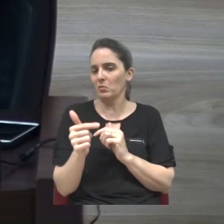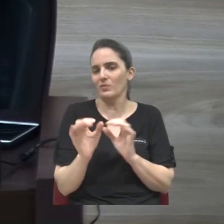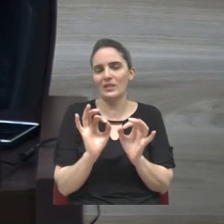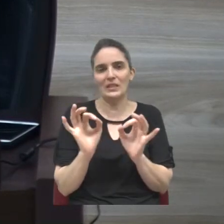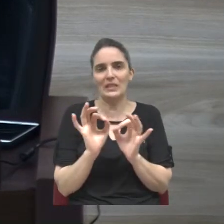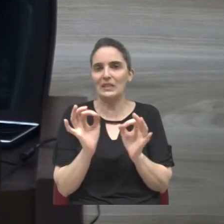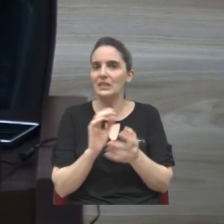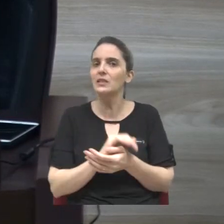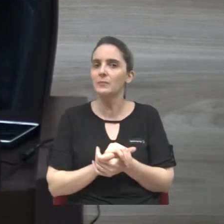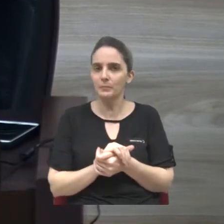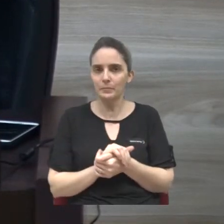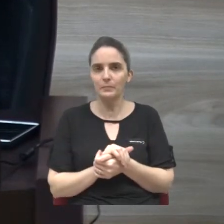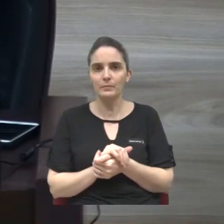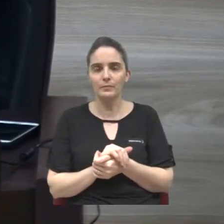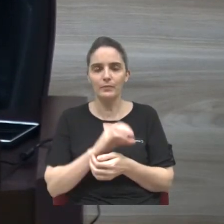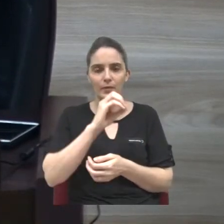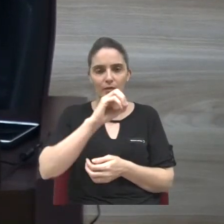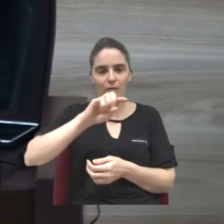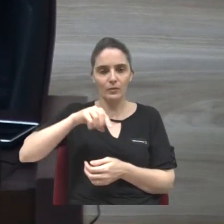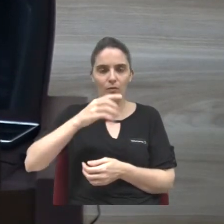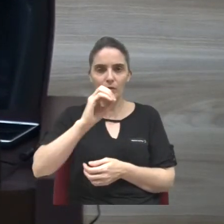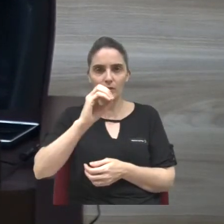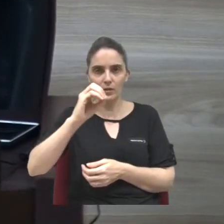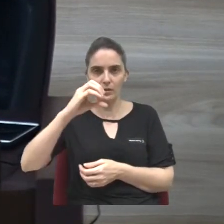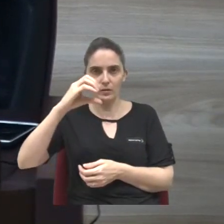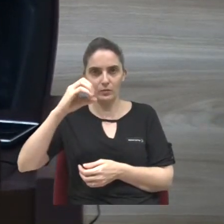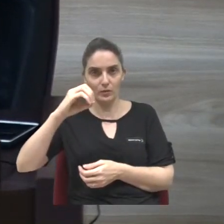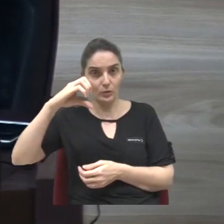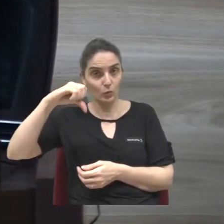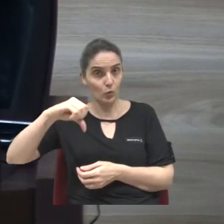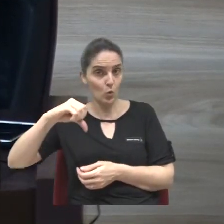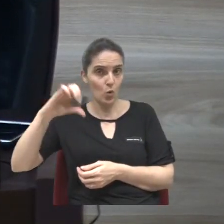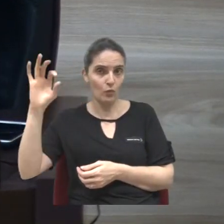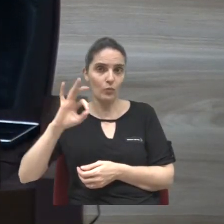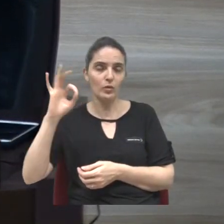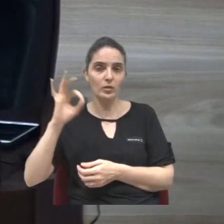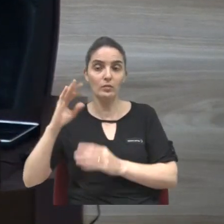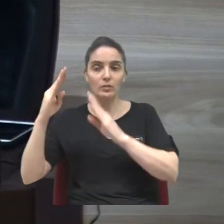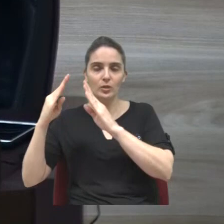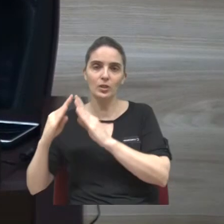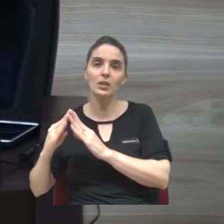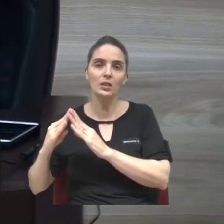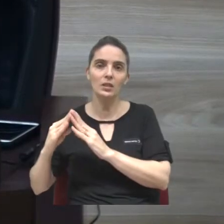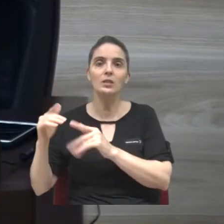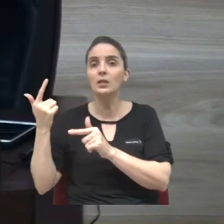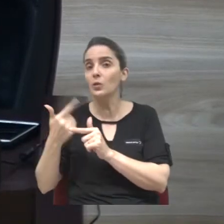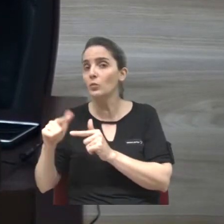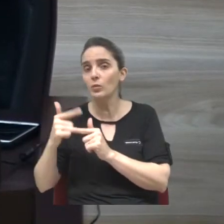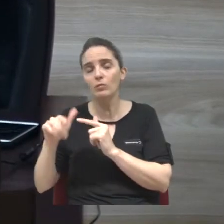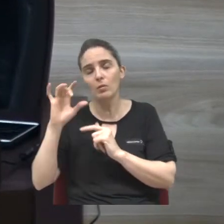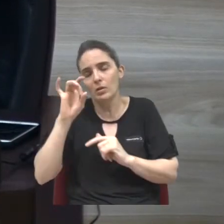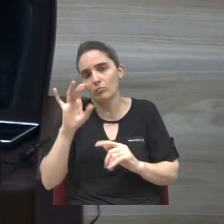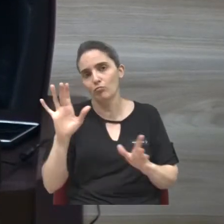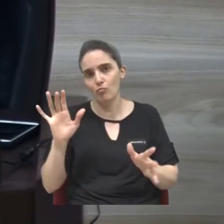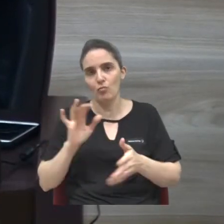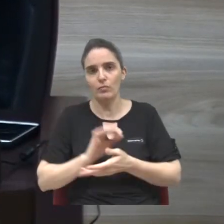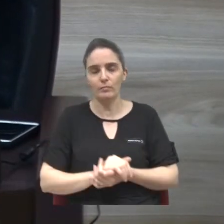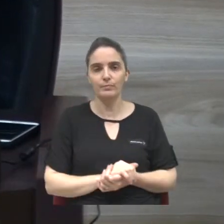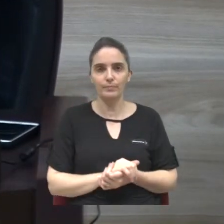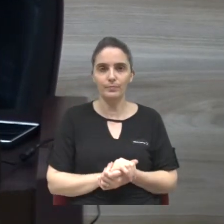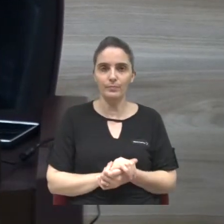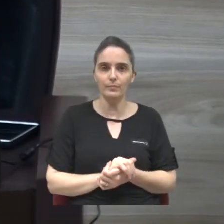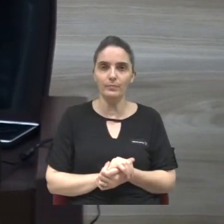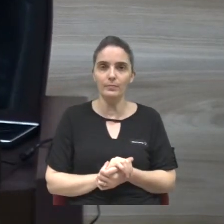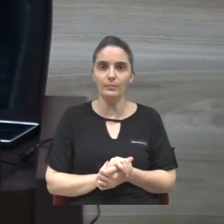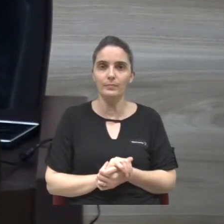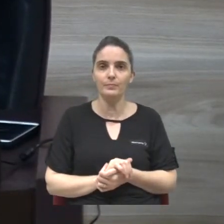a 0,09% do total de residências da cidade de Limeira. Outro